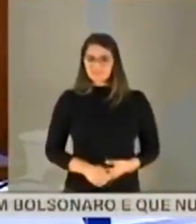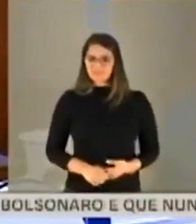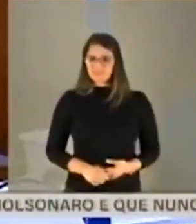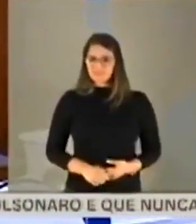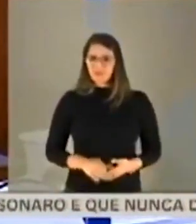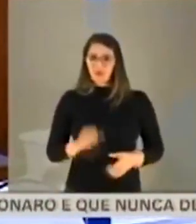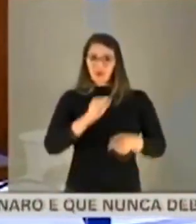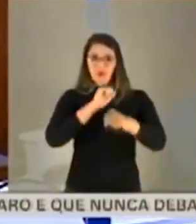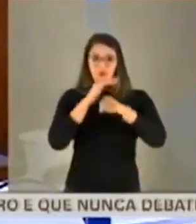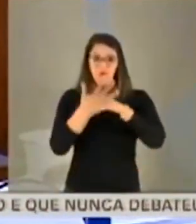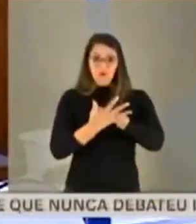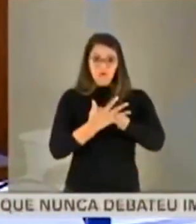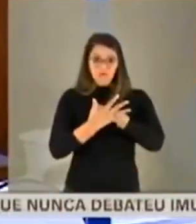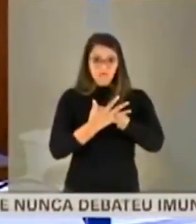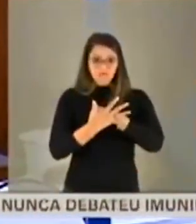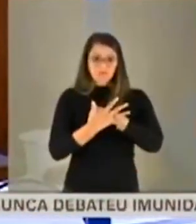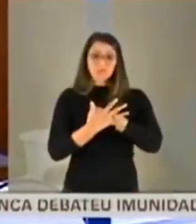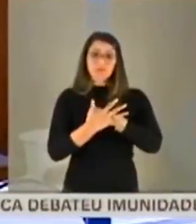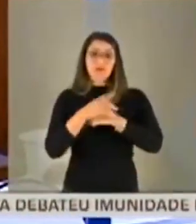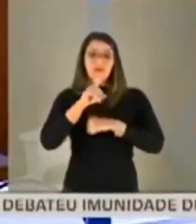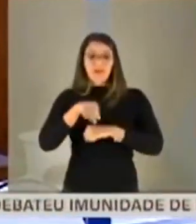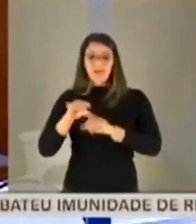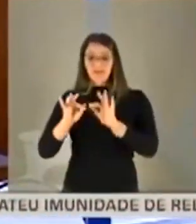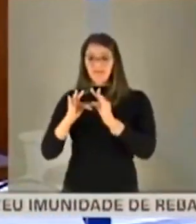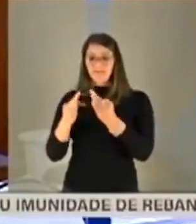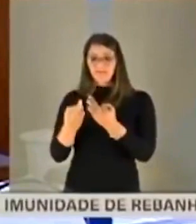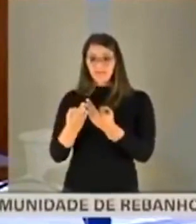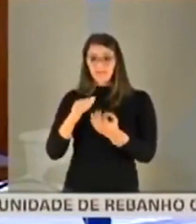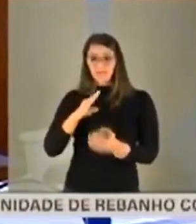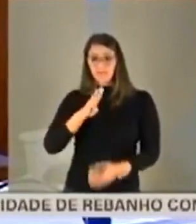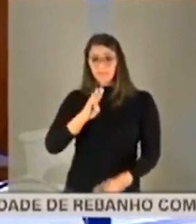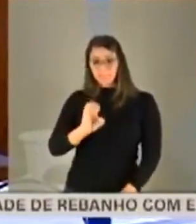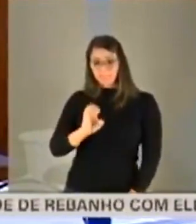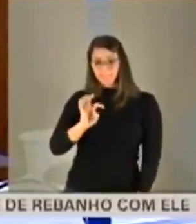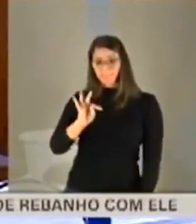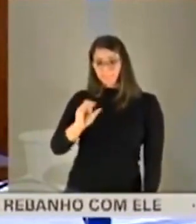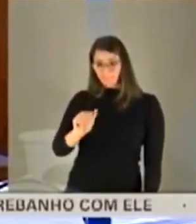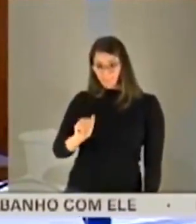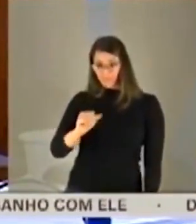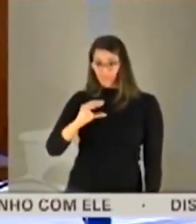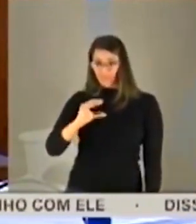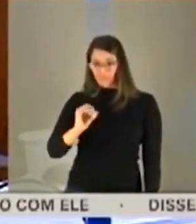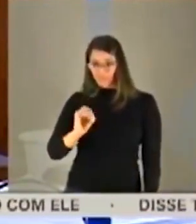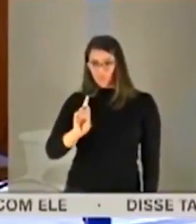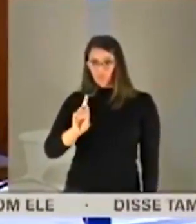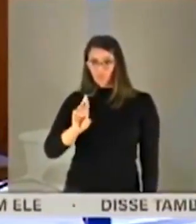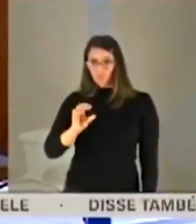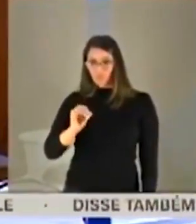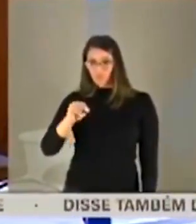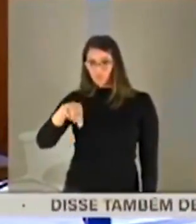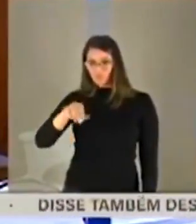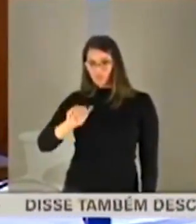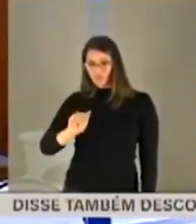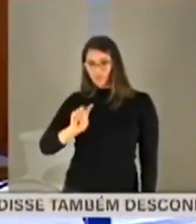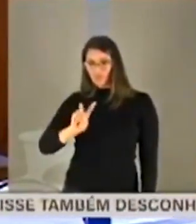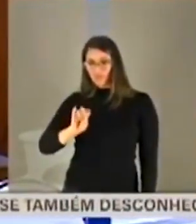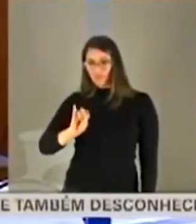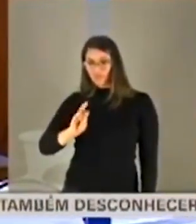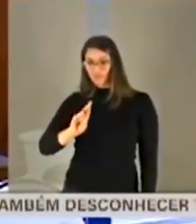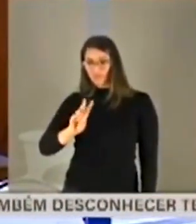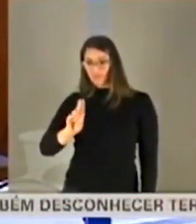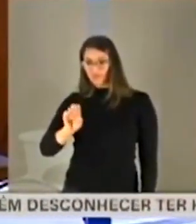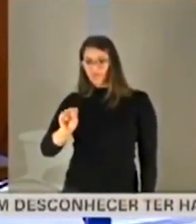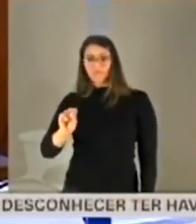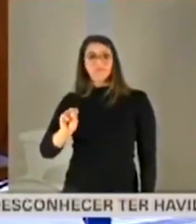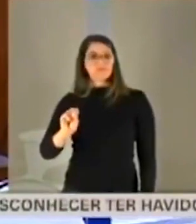O Covid-19... é da família dos beta-coronavírus. Sim, o coronavírus. A senhora não disse. A primeira